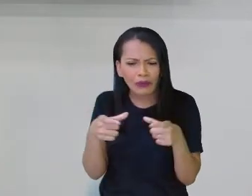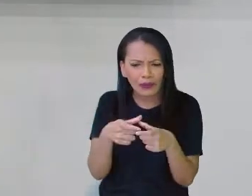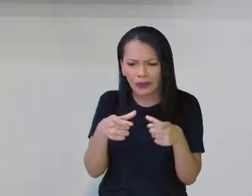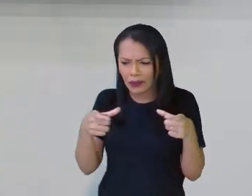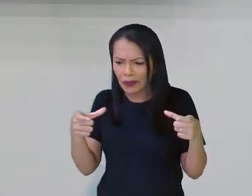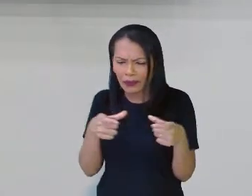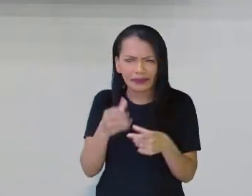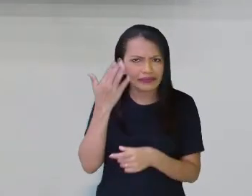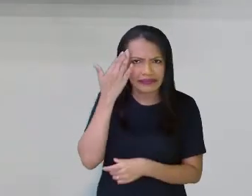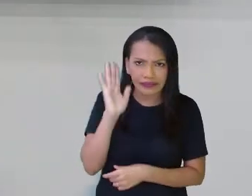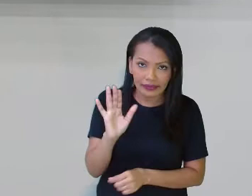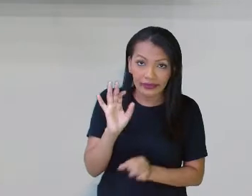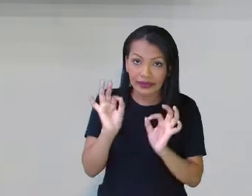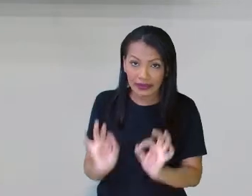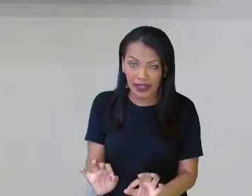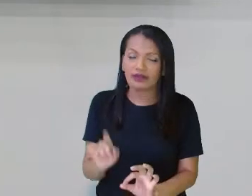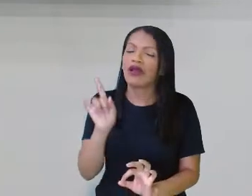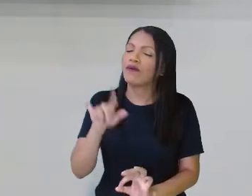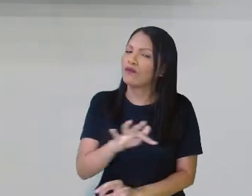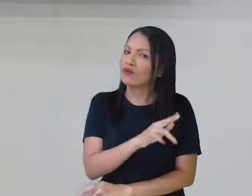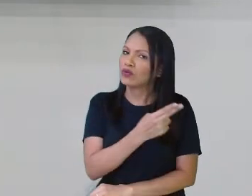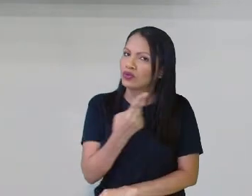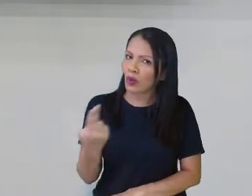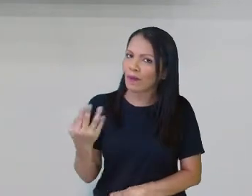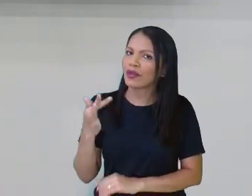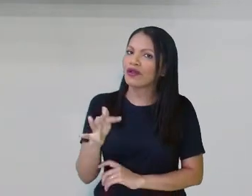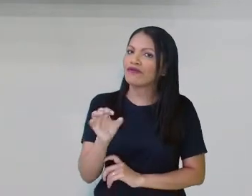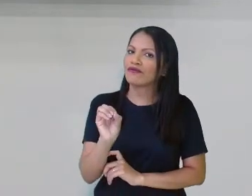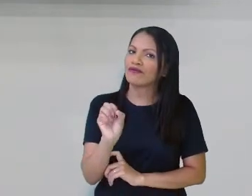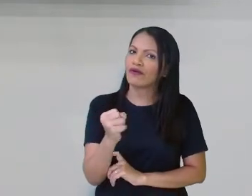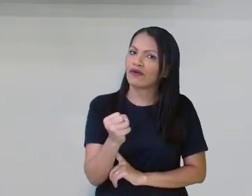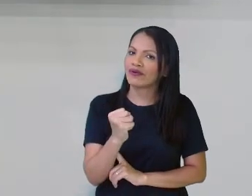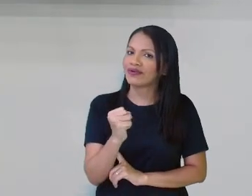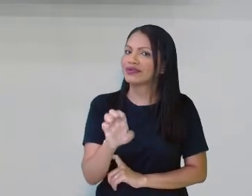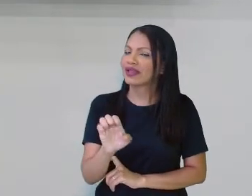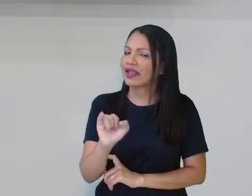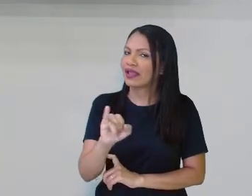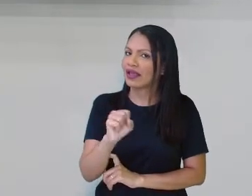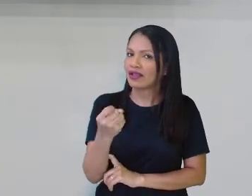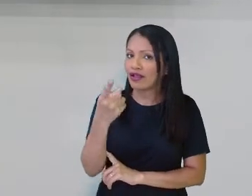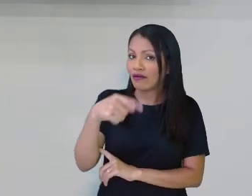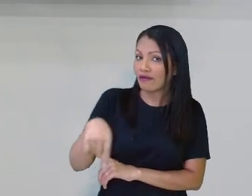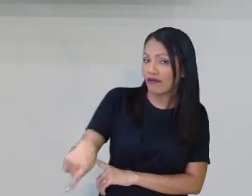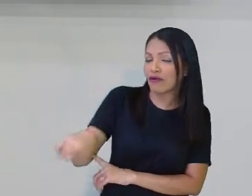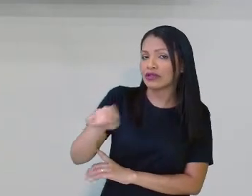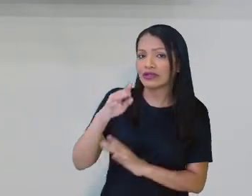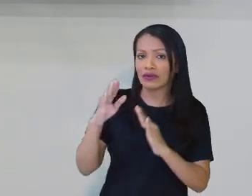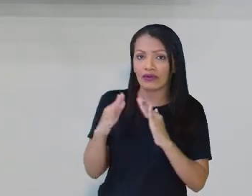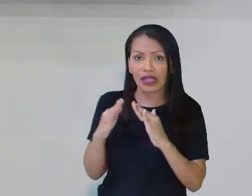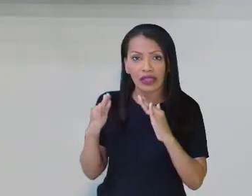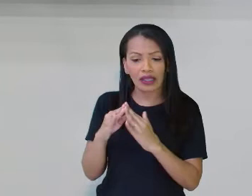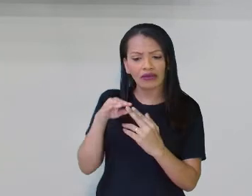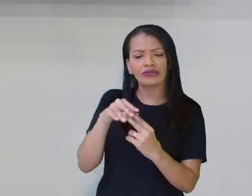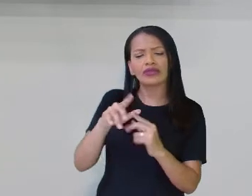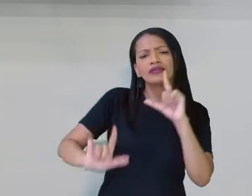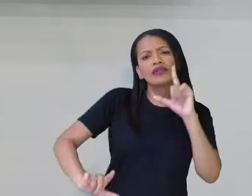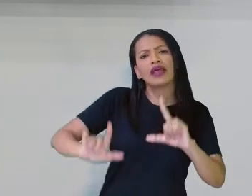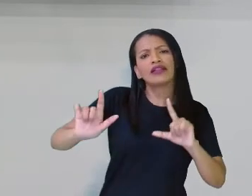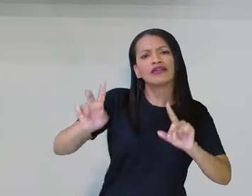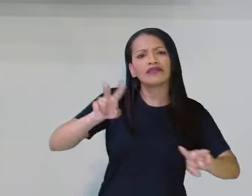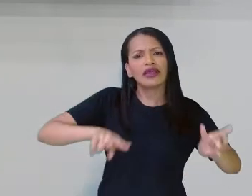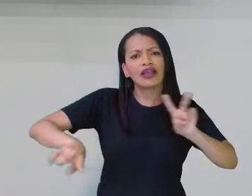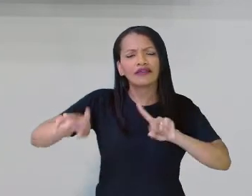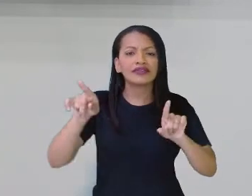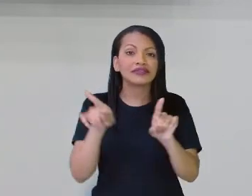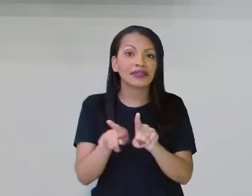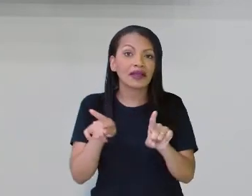um fóssil, certo? Então, é isso aí. Mas me digam só, vocês que estão aí em casa assistindo pela TV, vocês